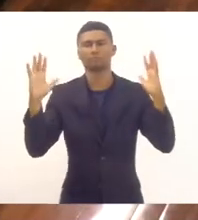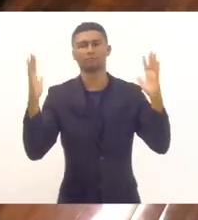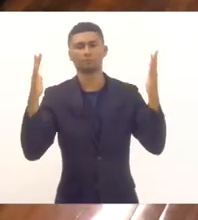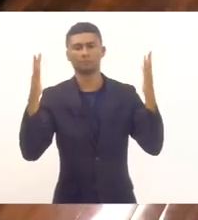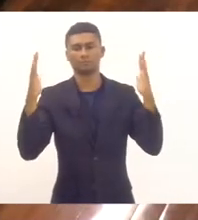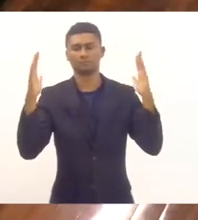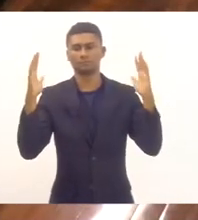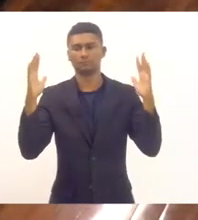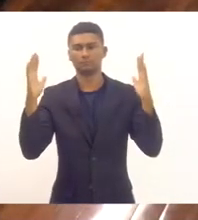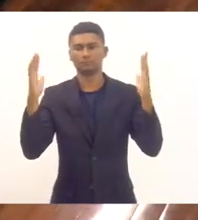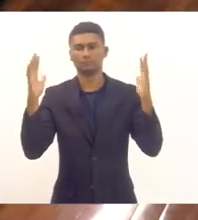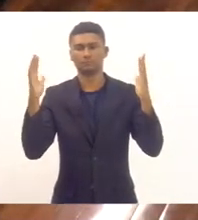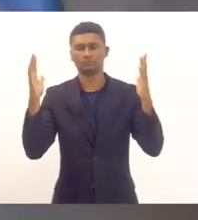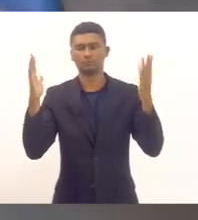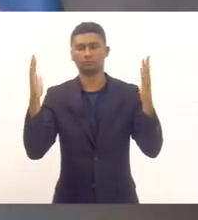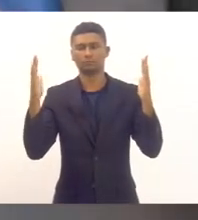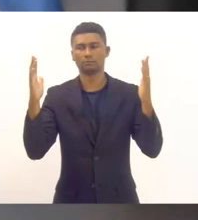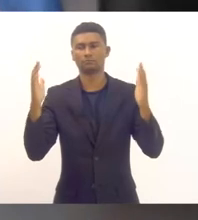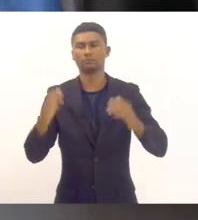Donizete.